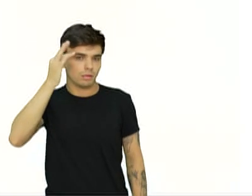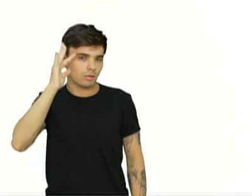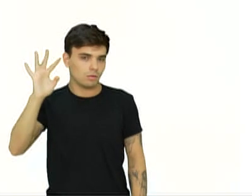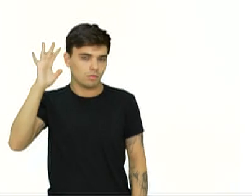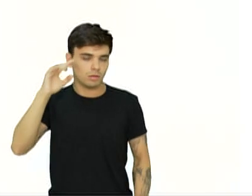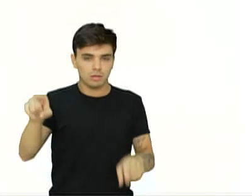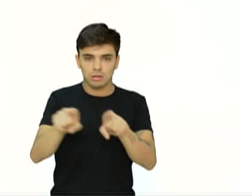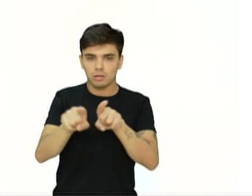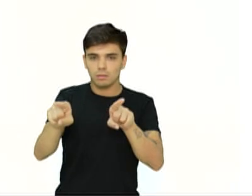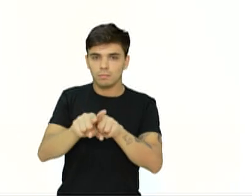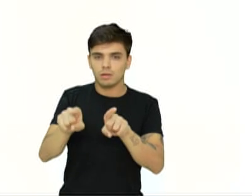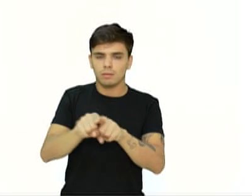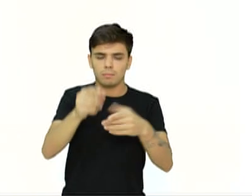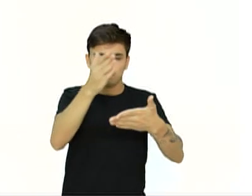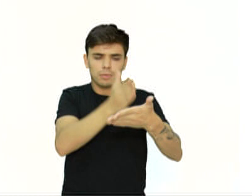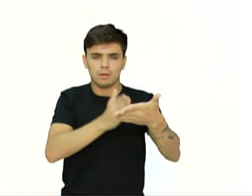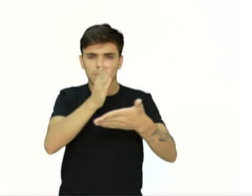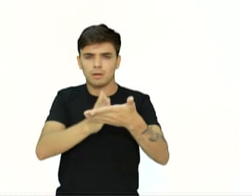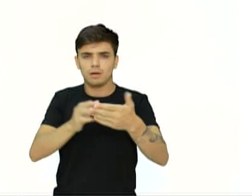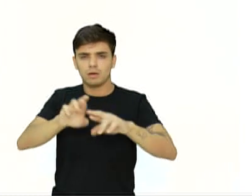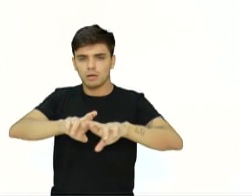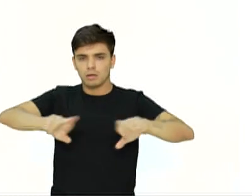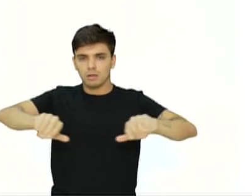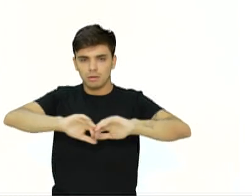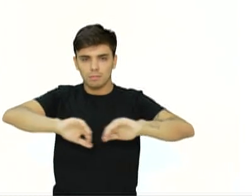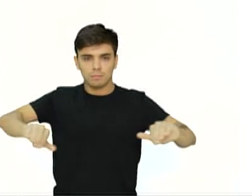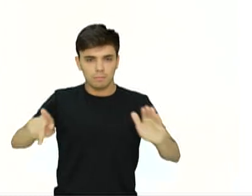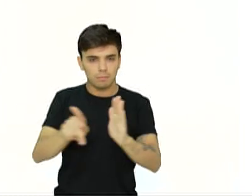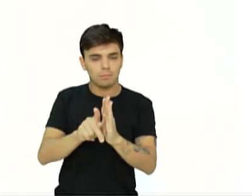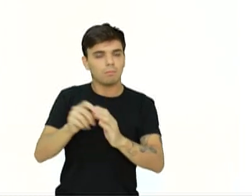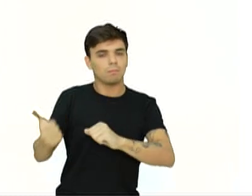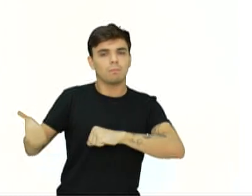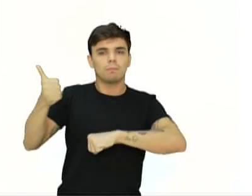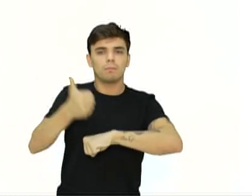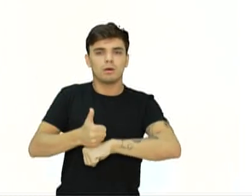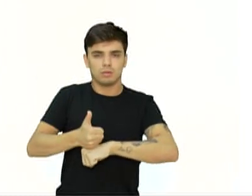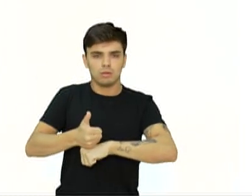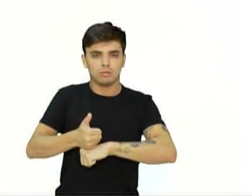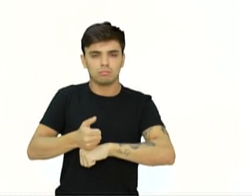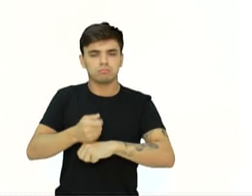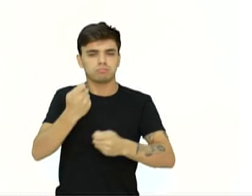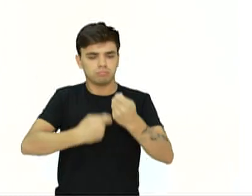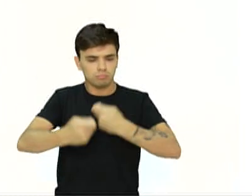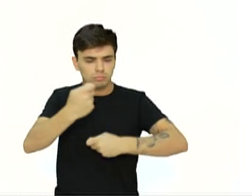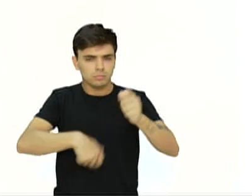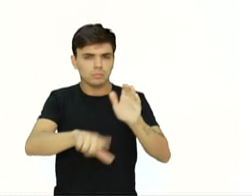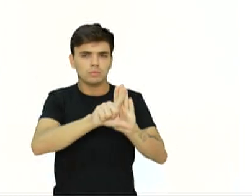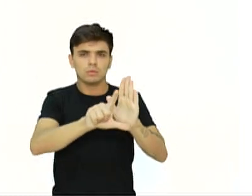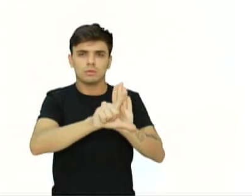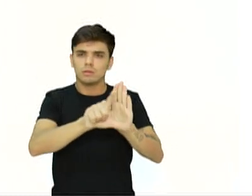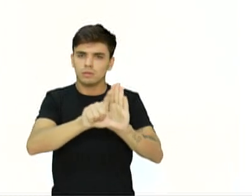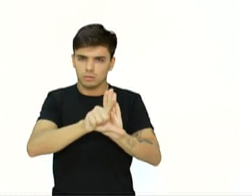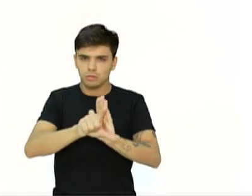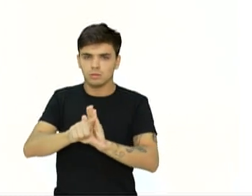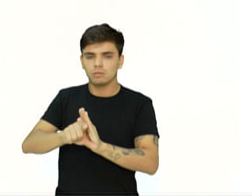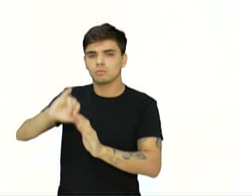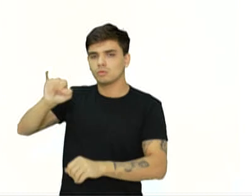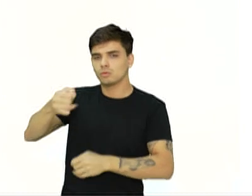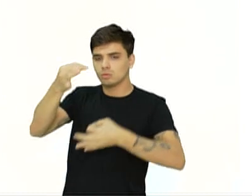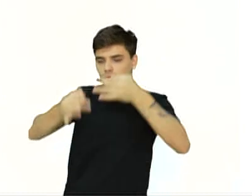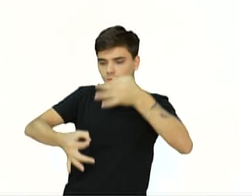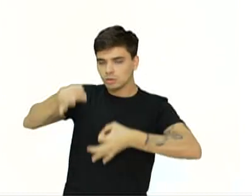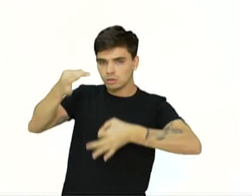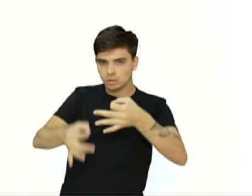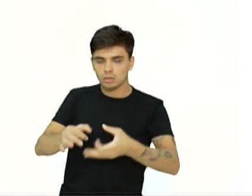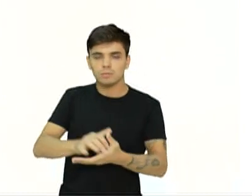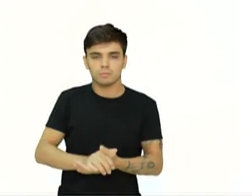a tripartição dos poderes, a divisão aí dos poderes executivo, legislativo, judiciário,